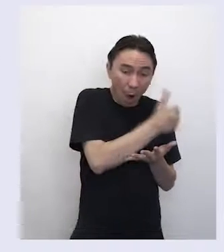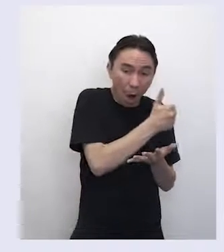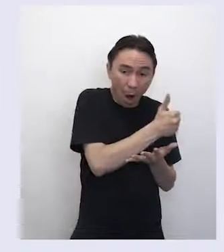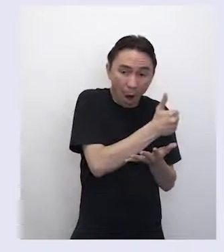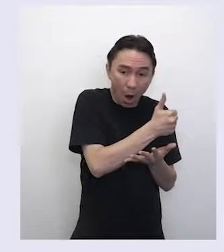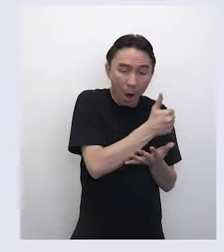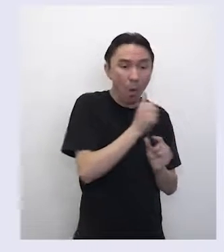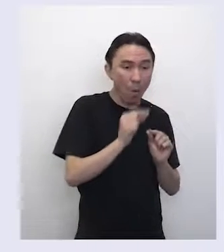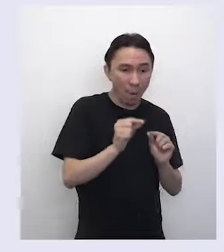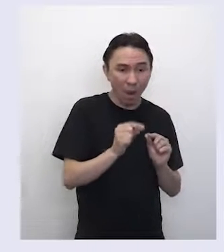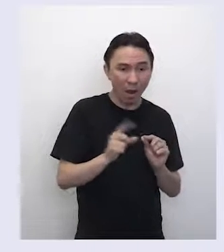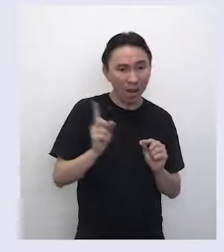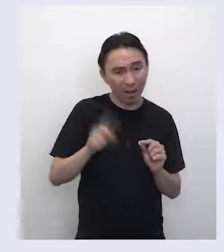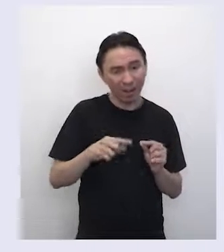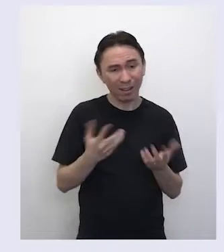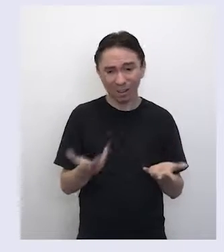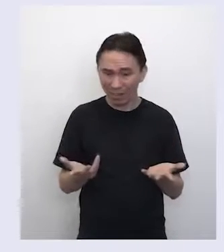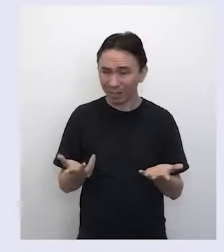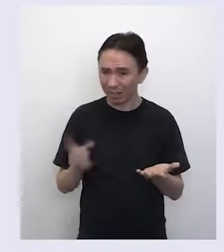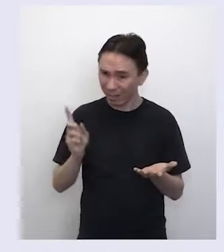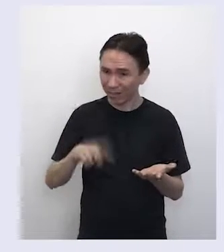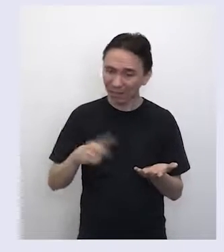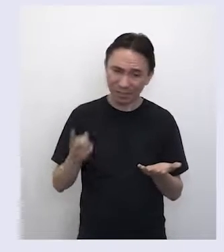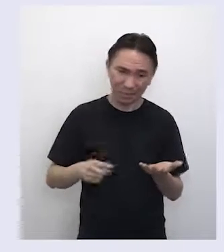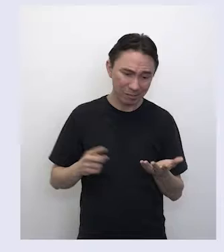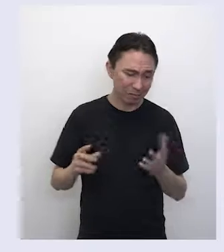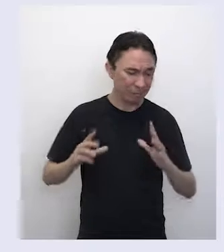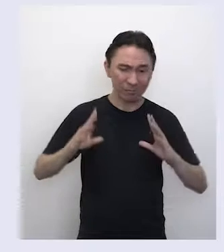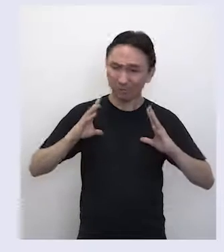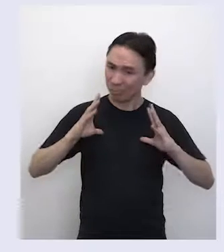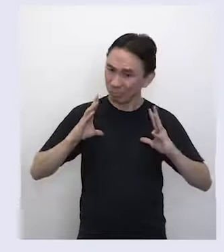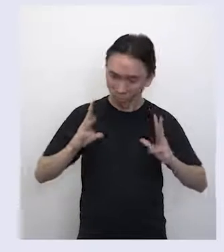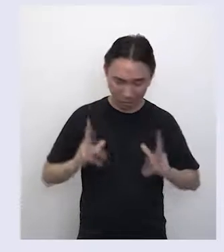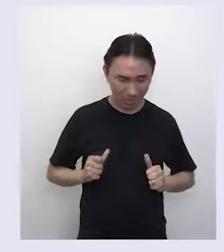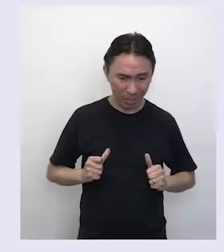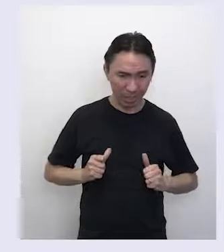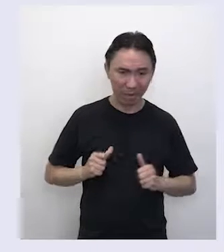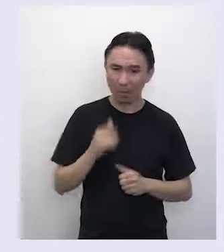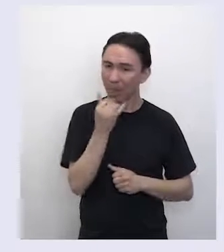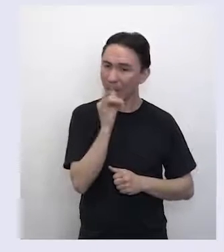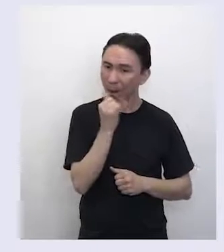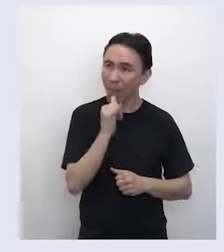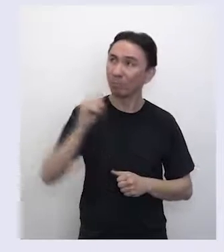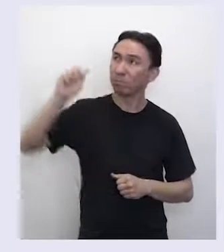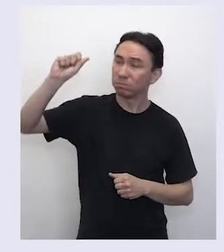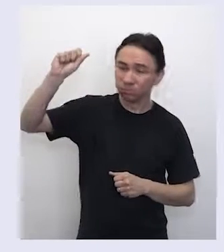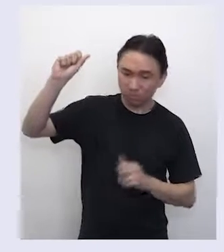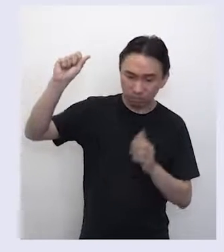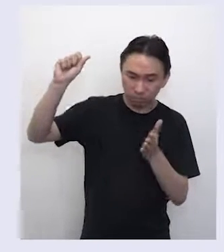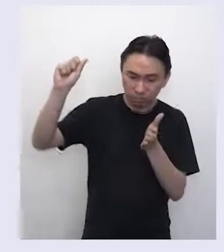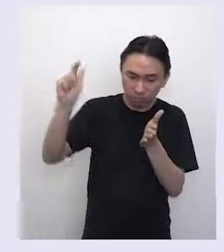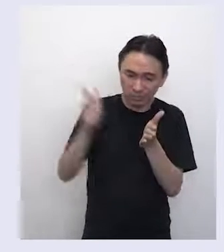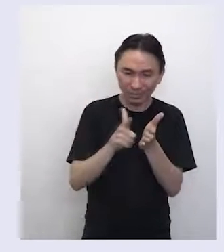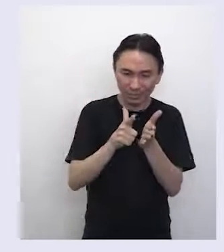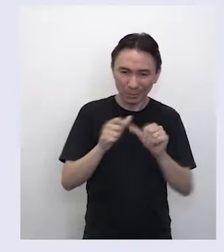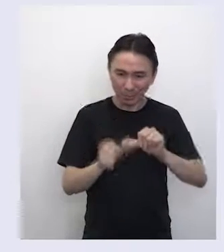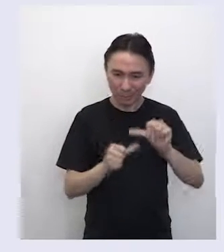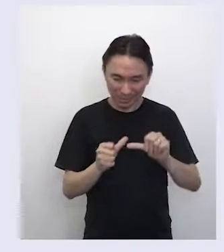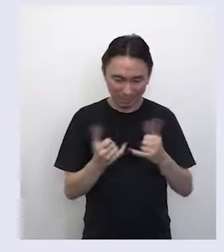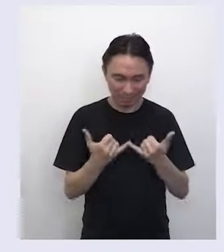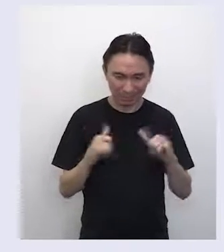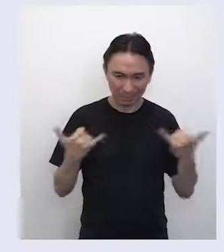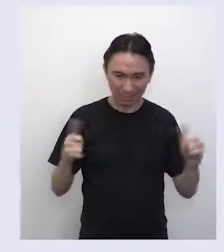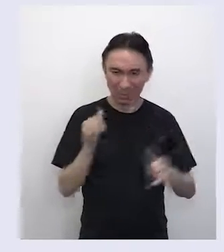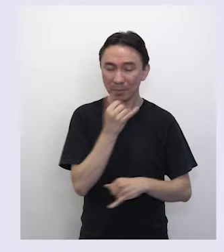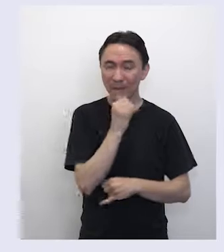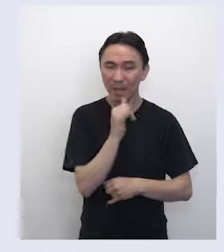que a energia solar é uma fonte renovável de energia, né? Então, a gente encontra, né, a luminosidade, né,